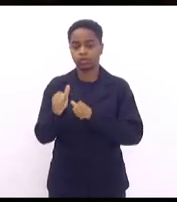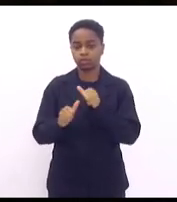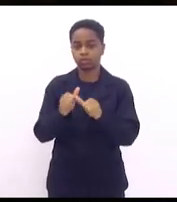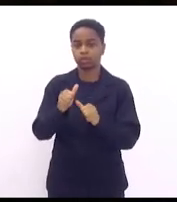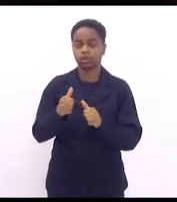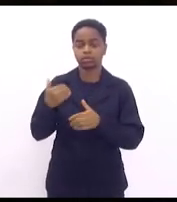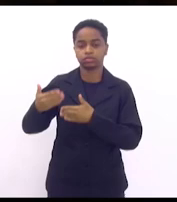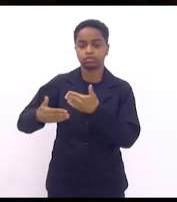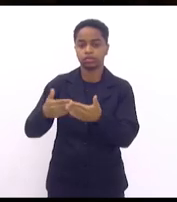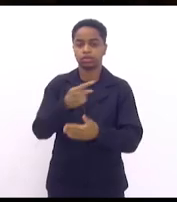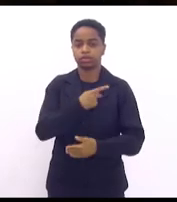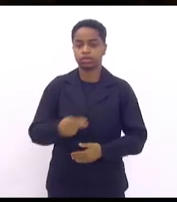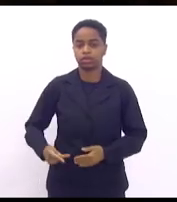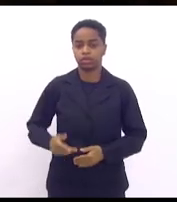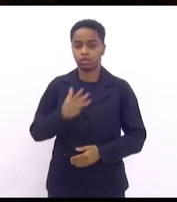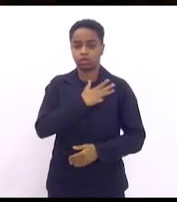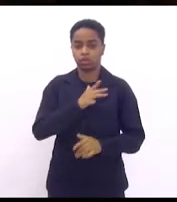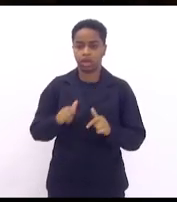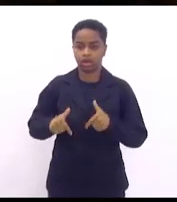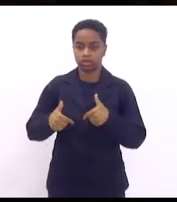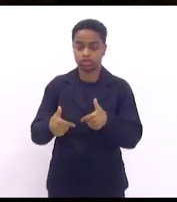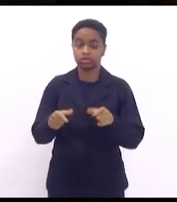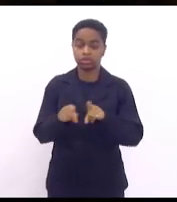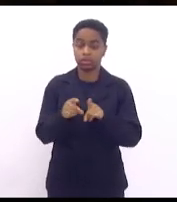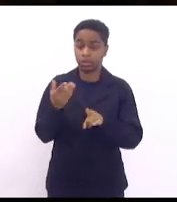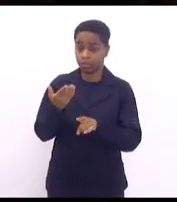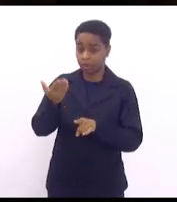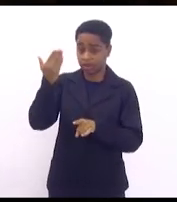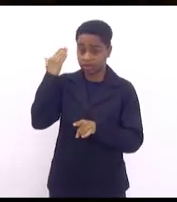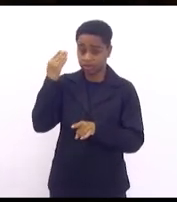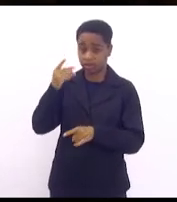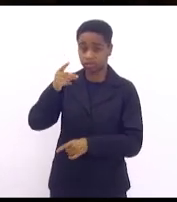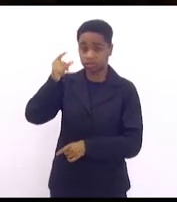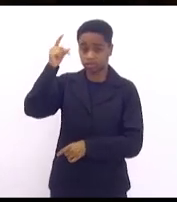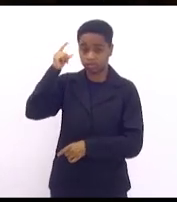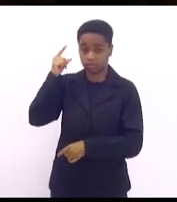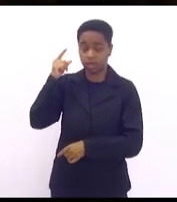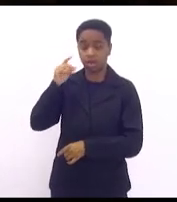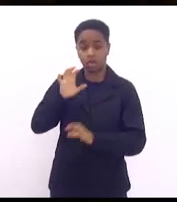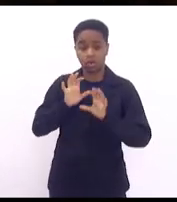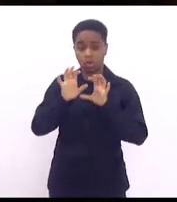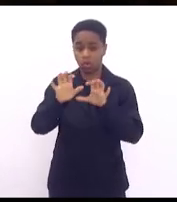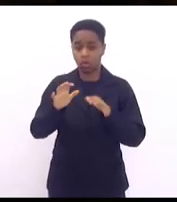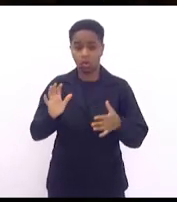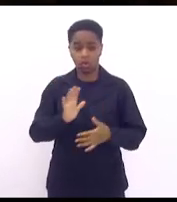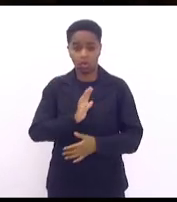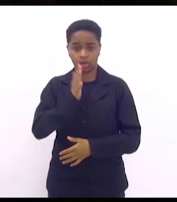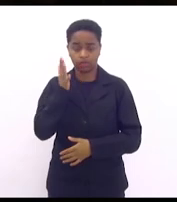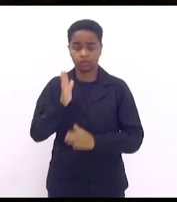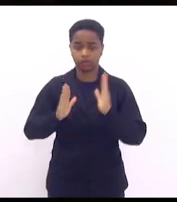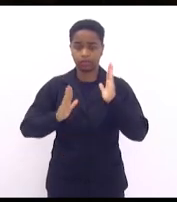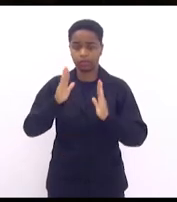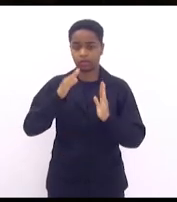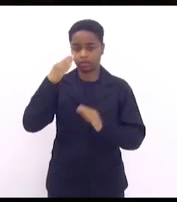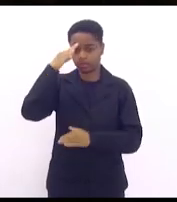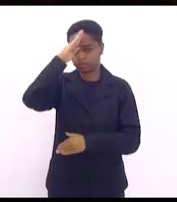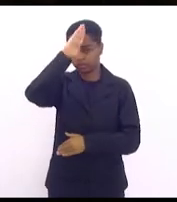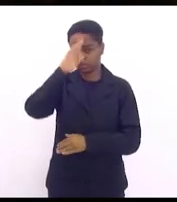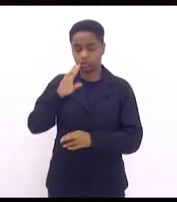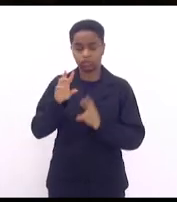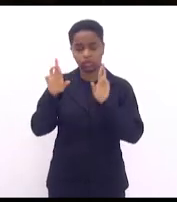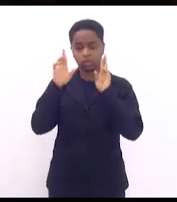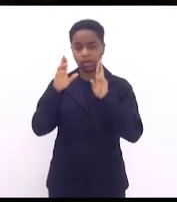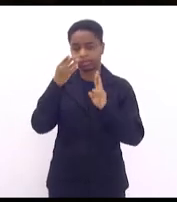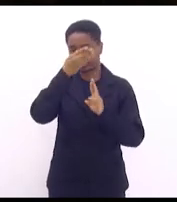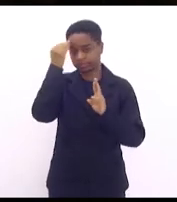que o presidente Lula tem feito. E o passado, que foi o passado de terror, de trevas, do governo Bolsonaro, cada vez mais fica para